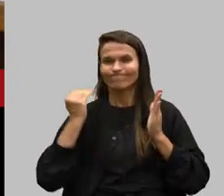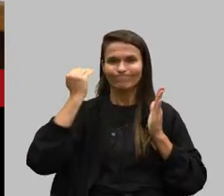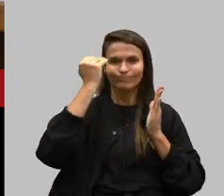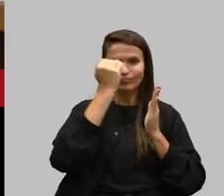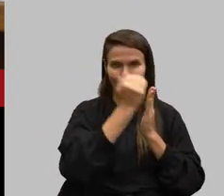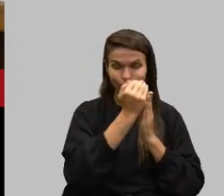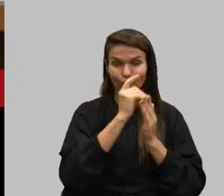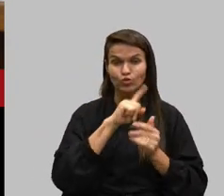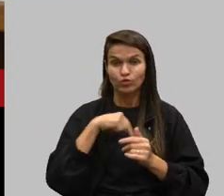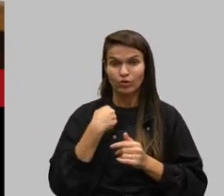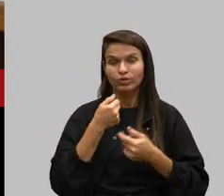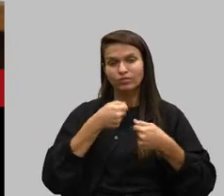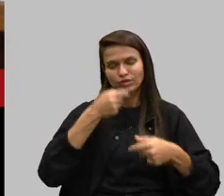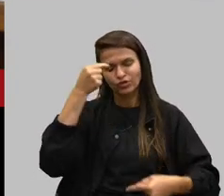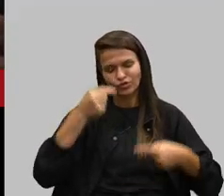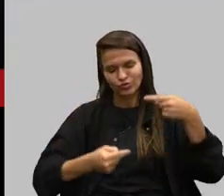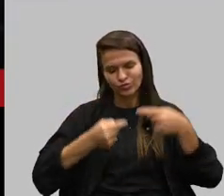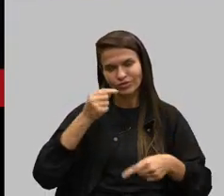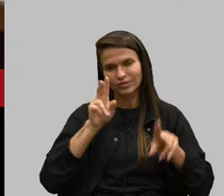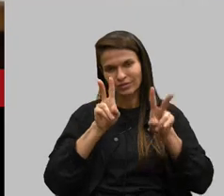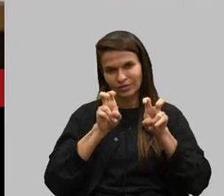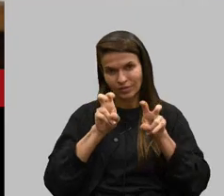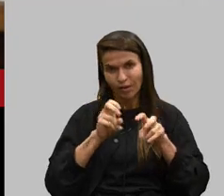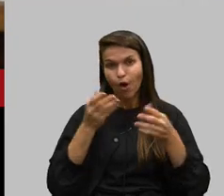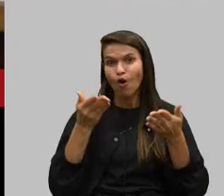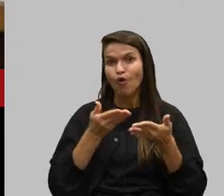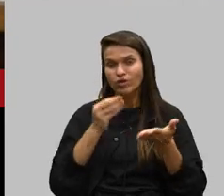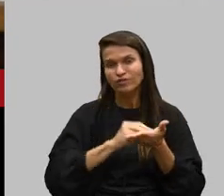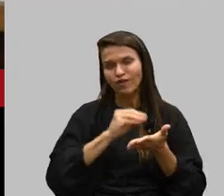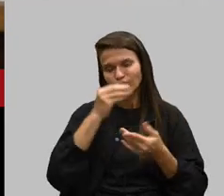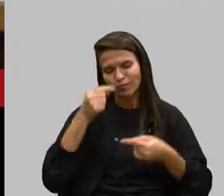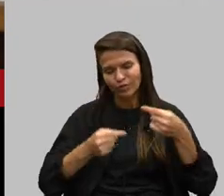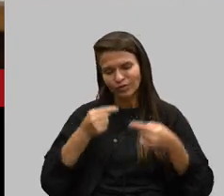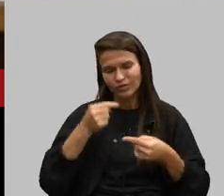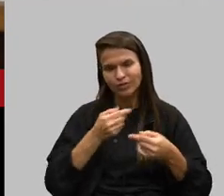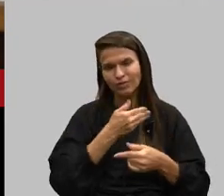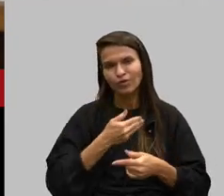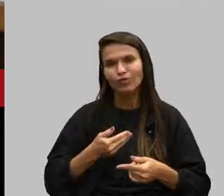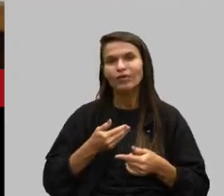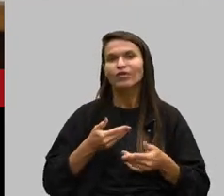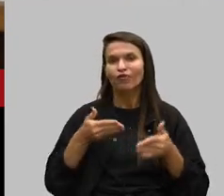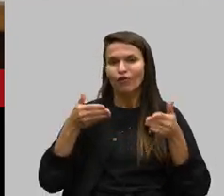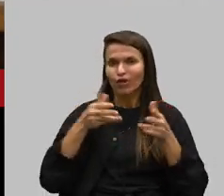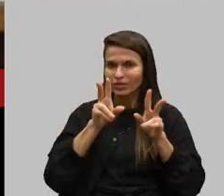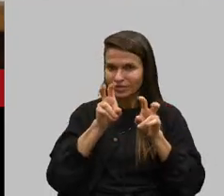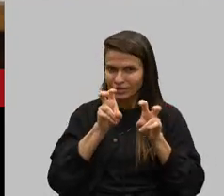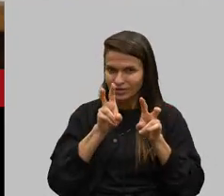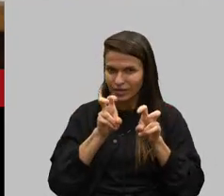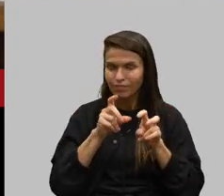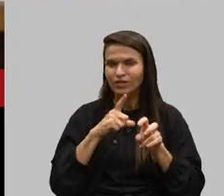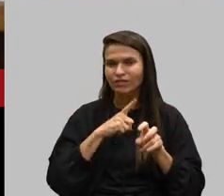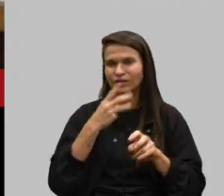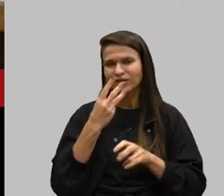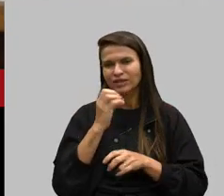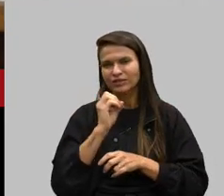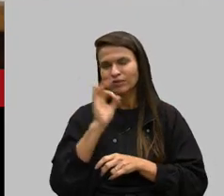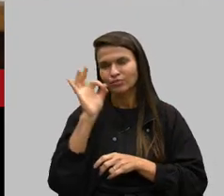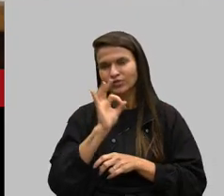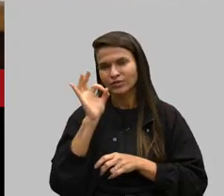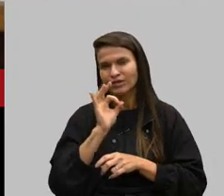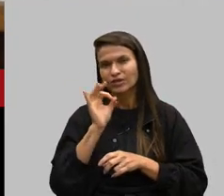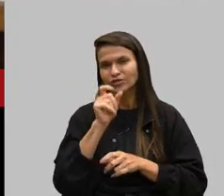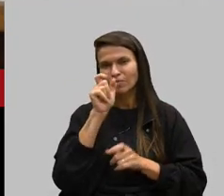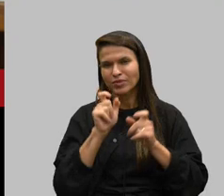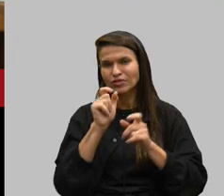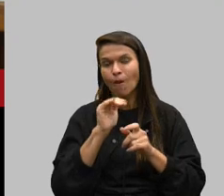nós precisamos sim discutir o assunto porque hoje faltam políticas públicas para doentes raros estava falando aqui 30% dos doentes raros no Brasil